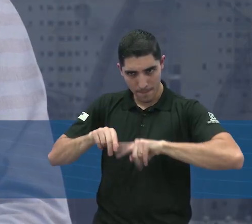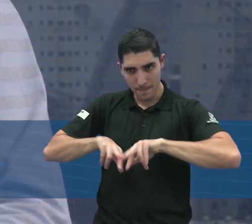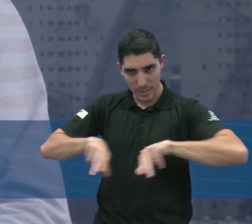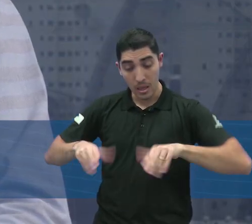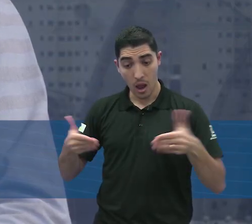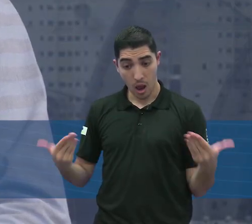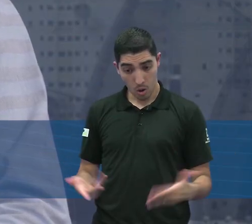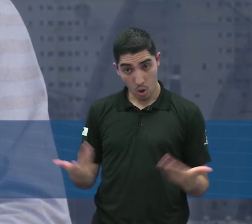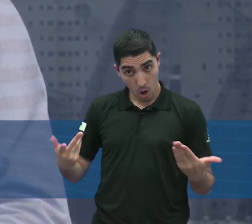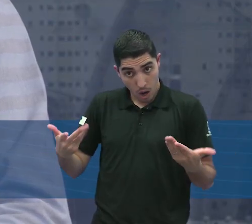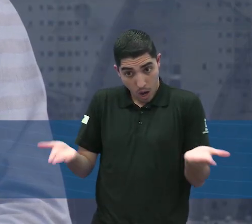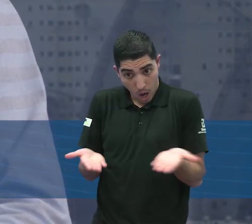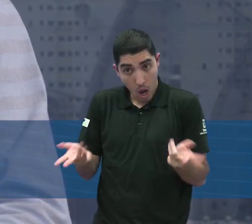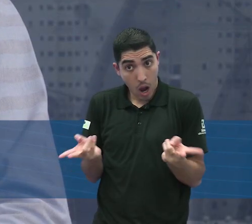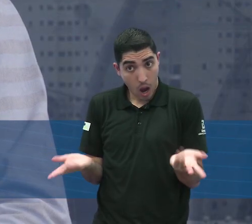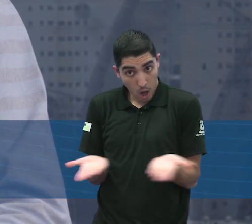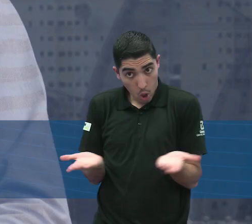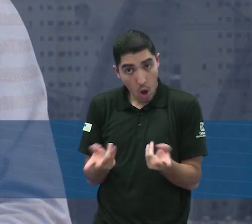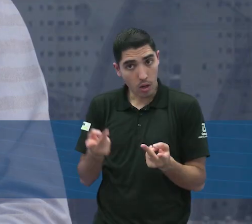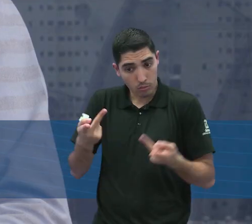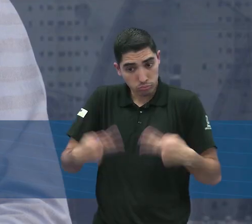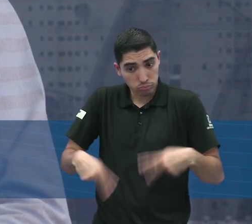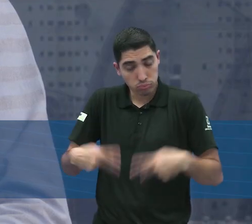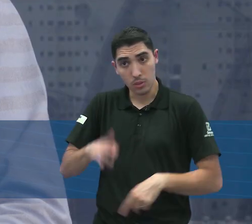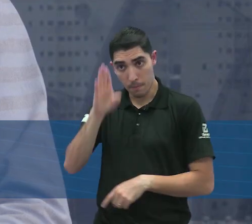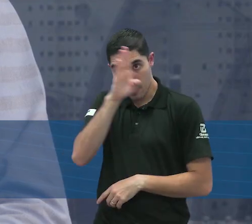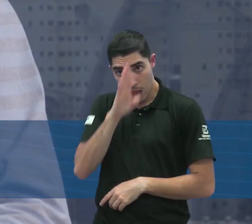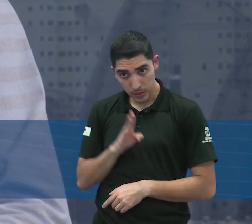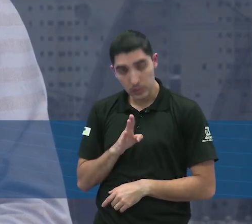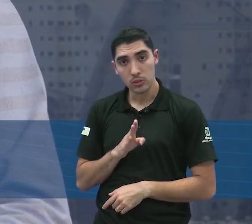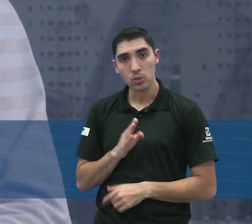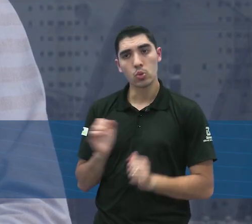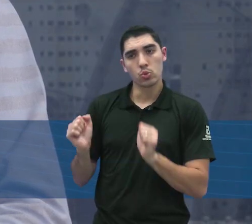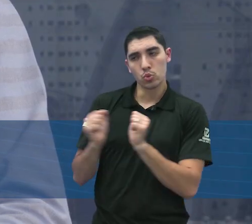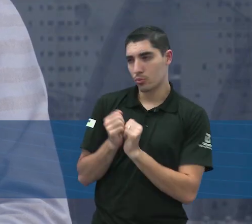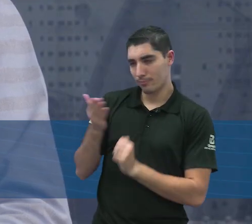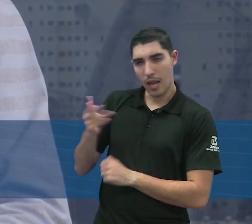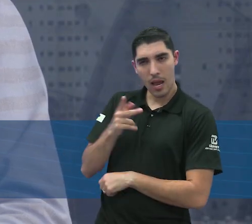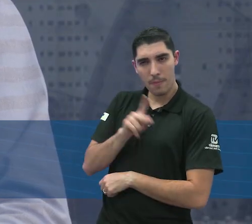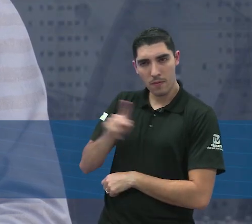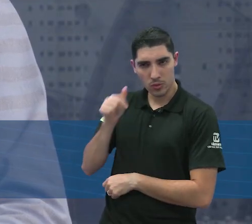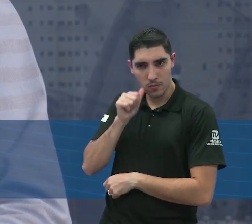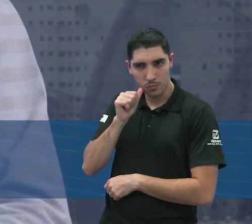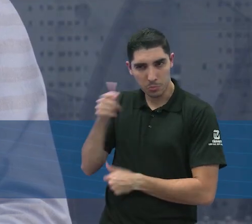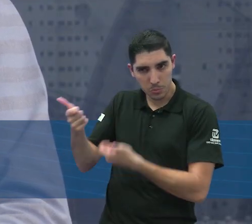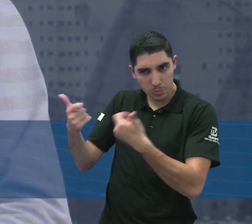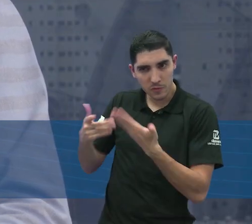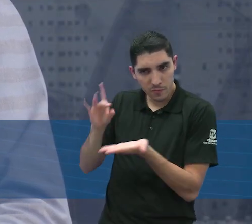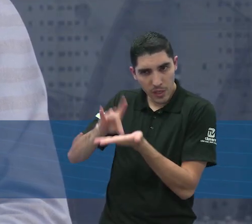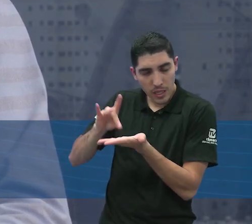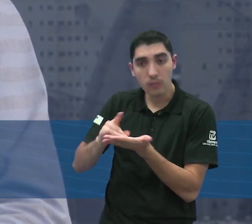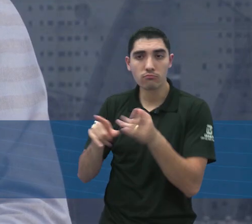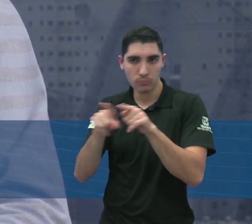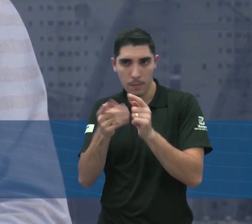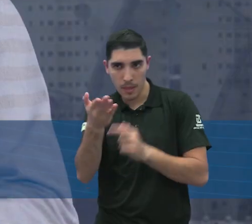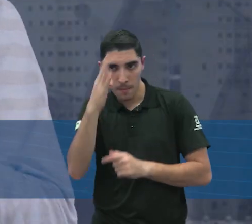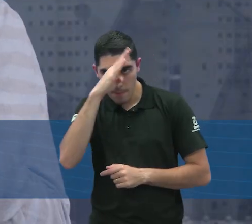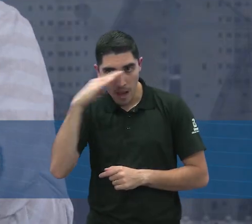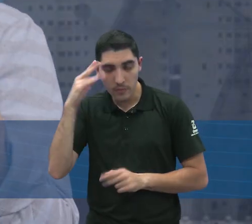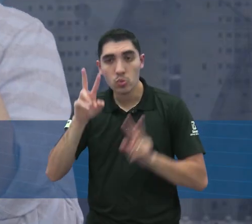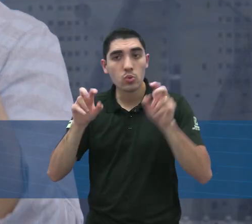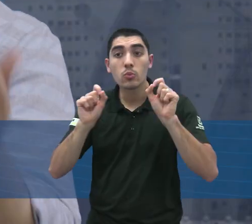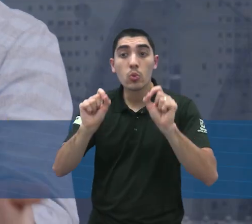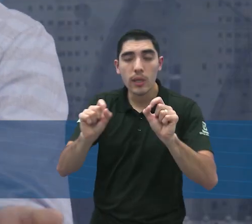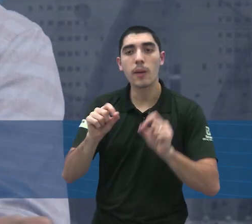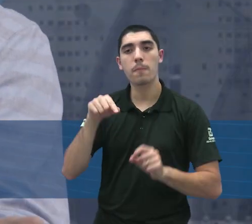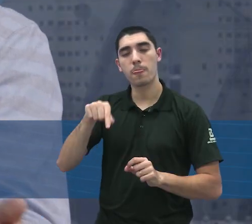atual brasileiro vem buscando este movimento, como a professora bem colocou, e você também, Marvin, sobre a questão do